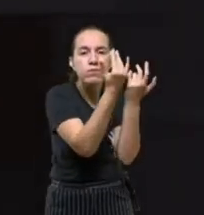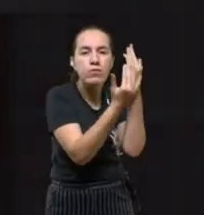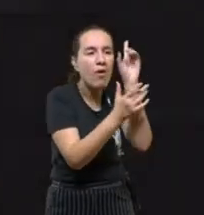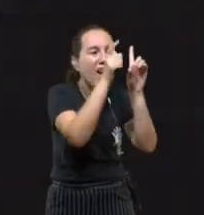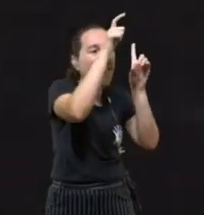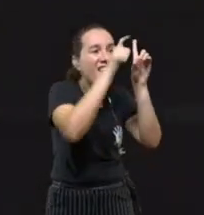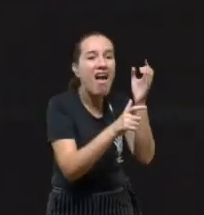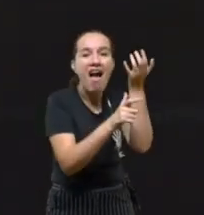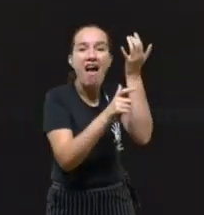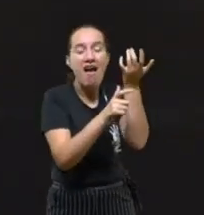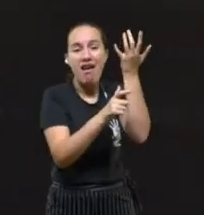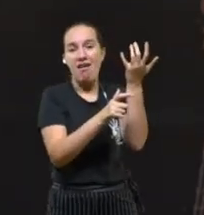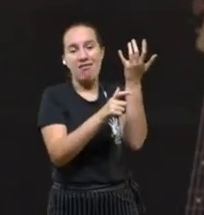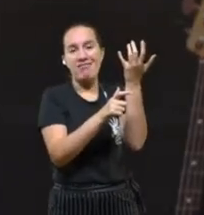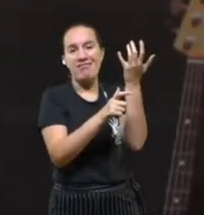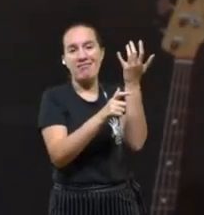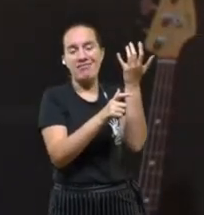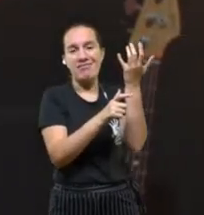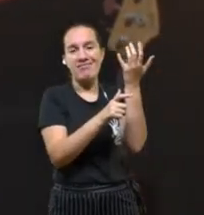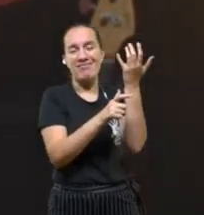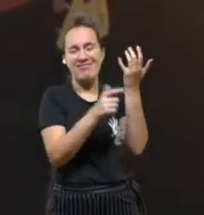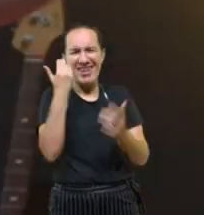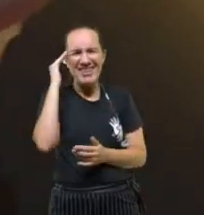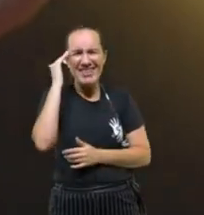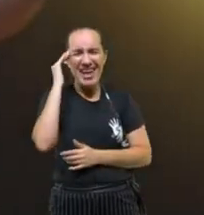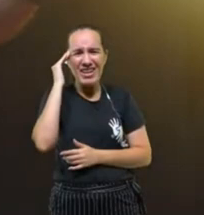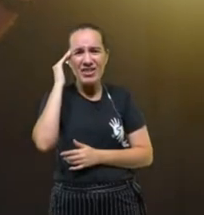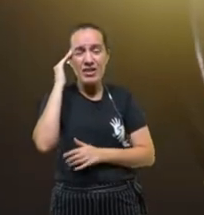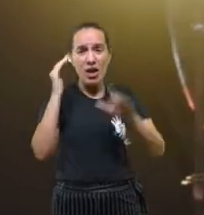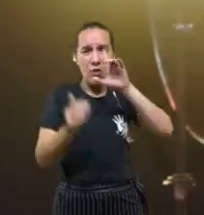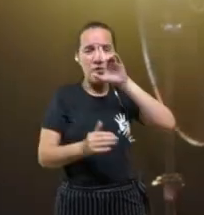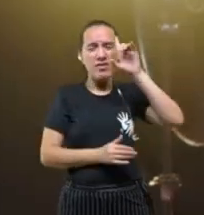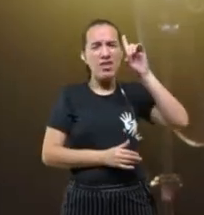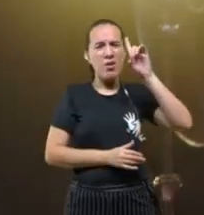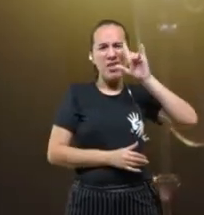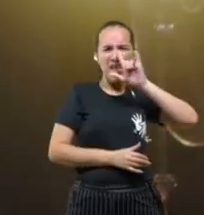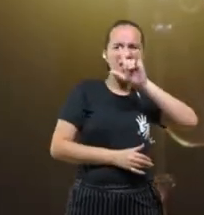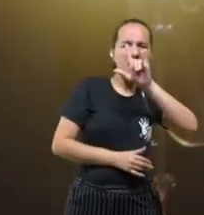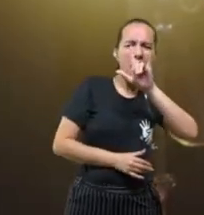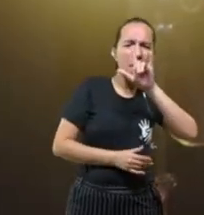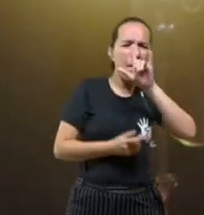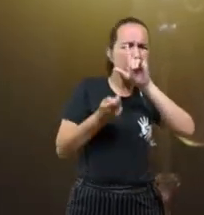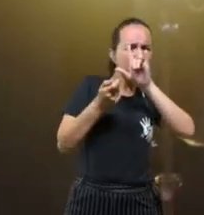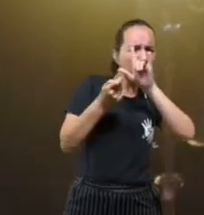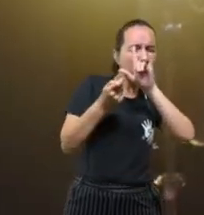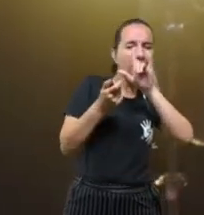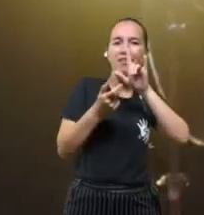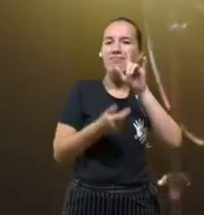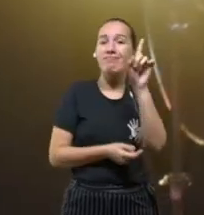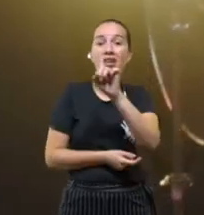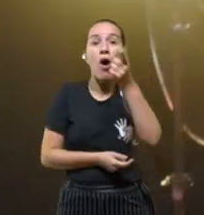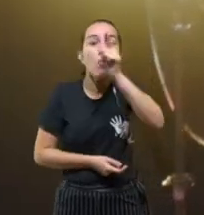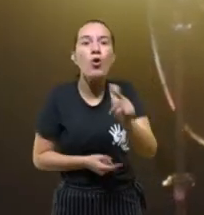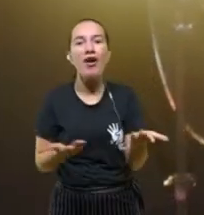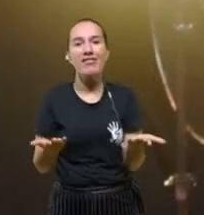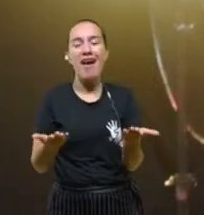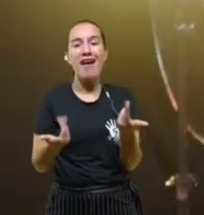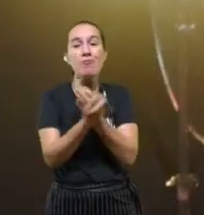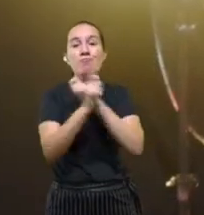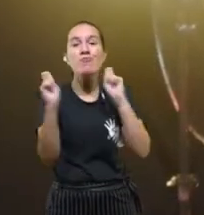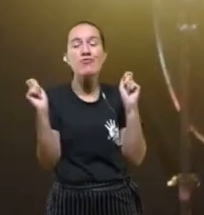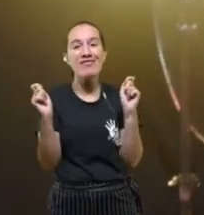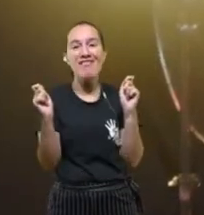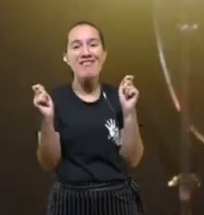consumidor, Ele não consegue só te amar um pouco. Vamos lá, alguém. Sabe, Ele